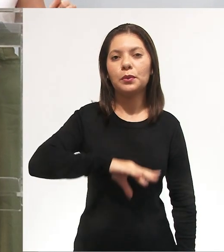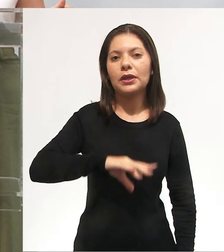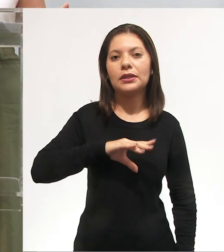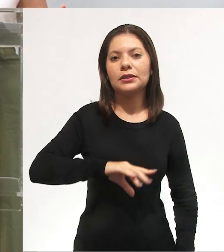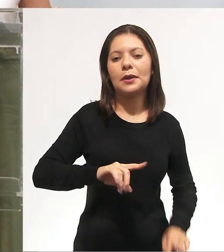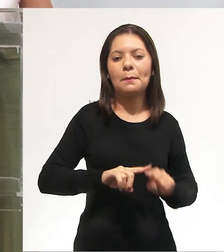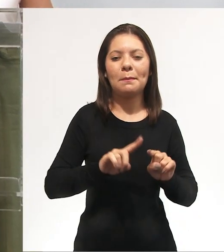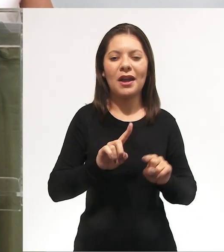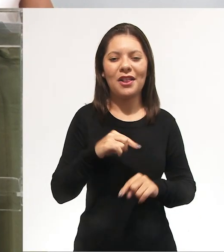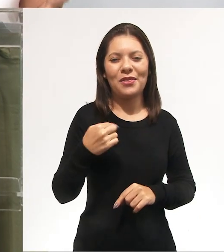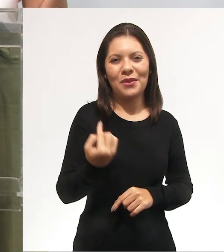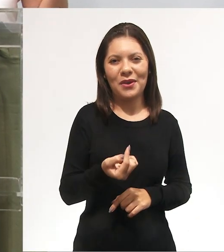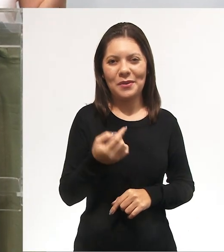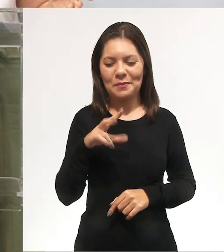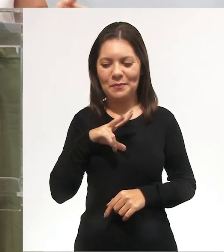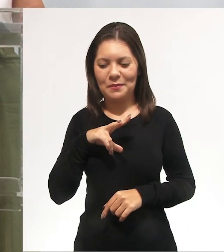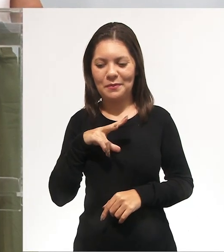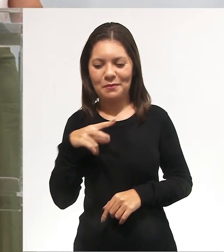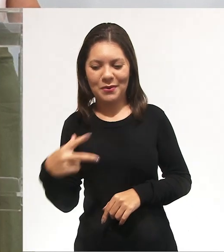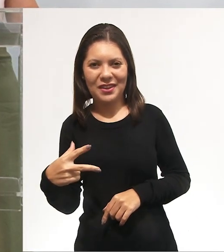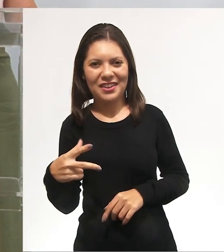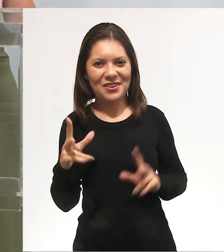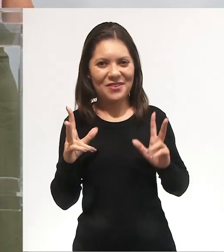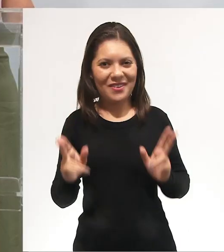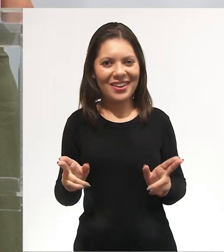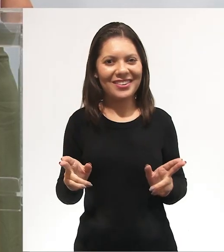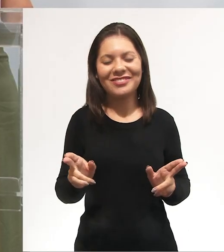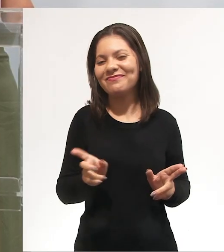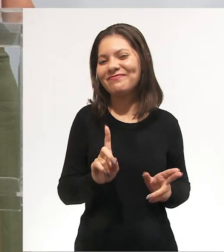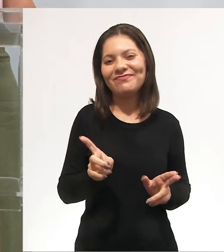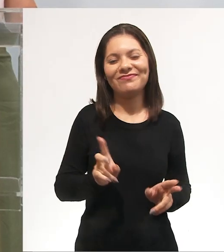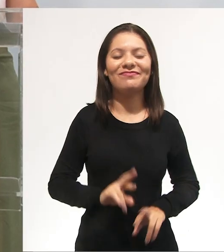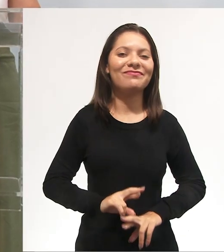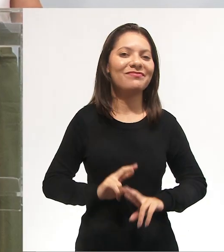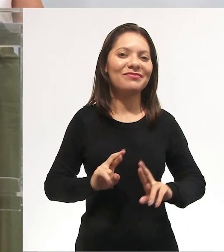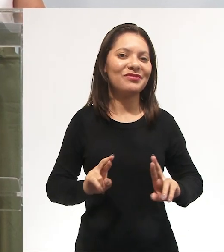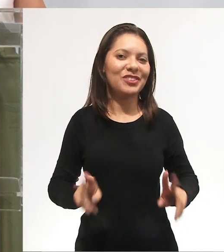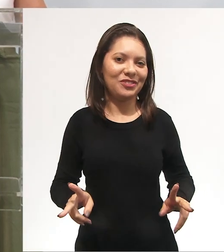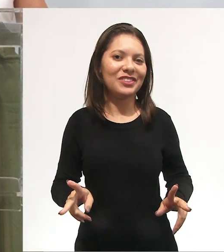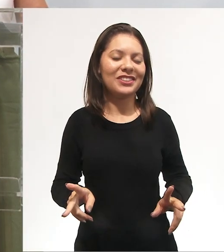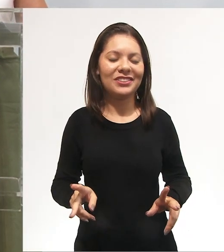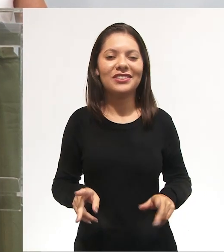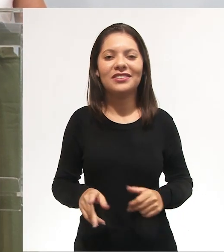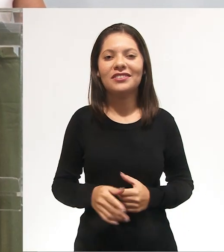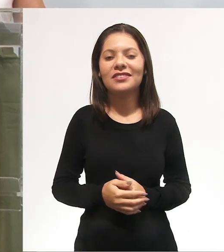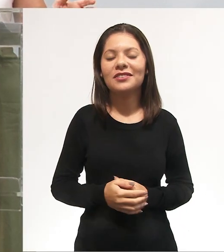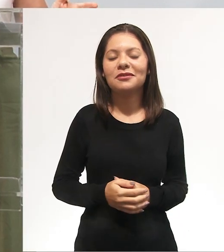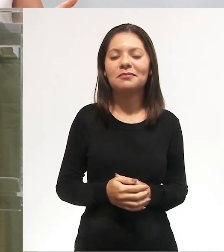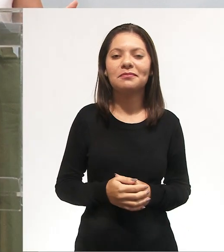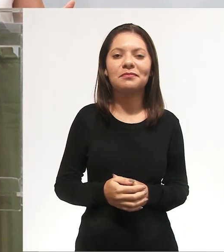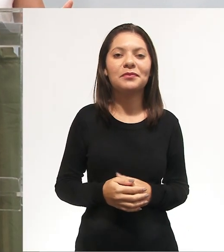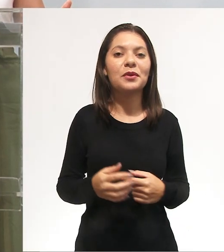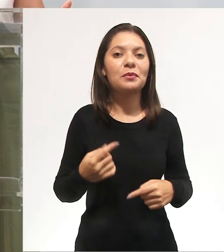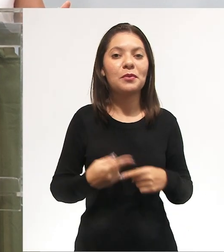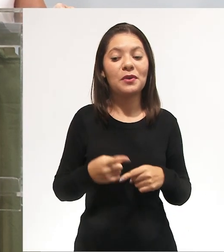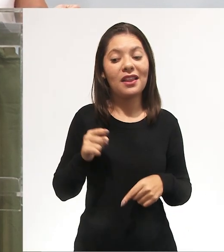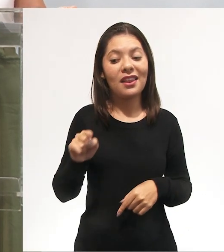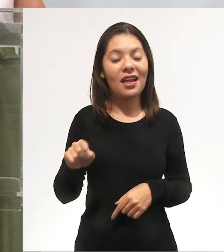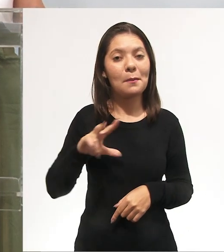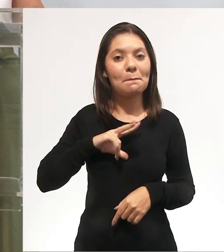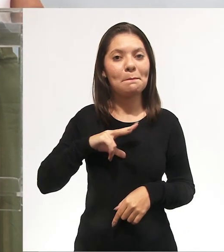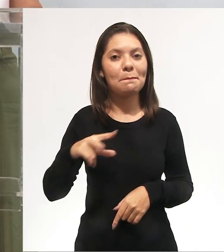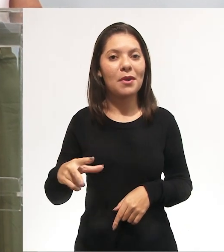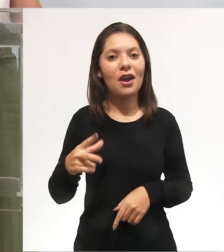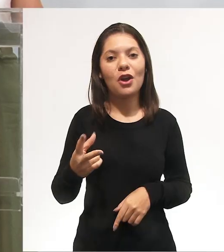não falamos igual a língua portuguesa lá de Portugal, né? Nós falamos diferente também porque é